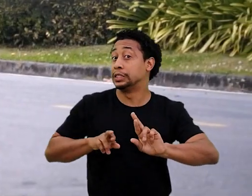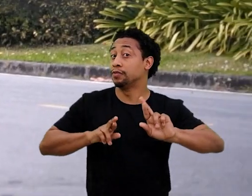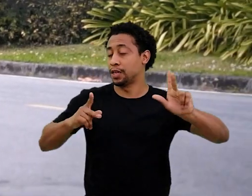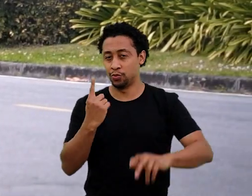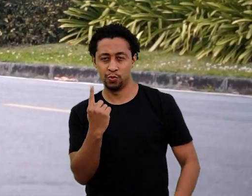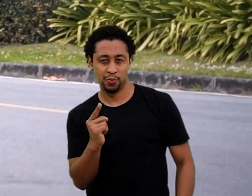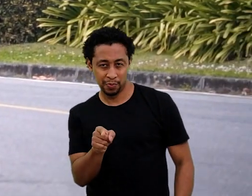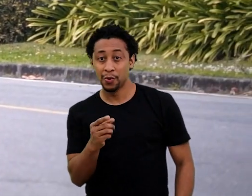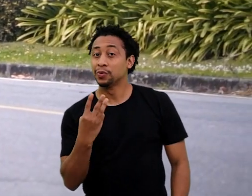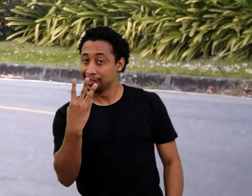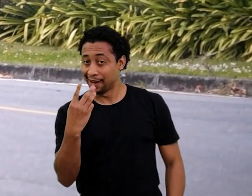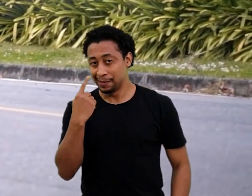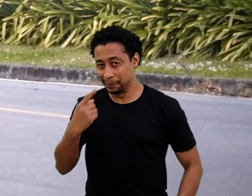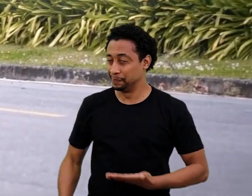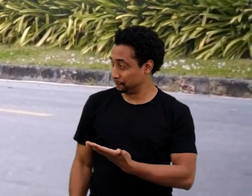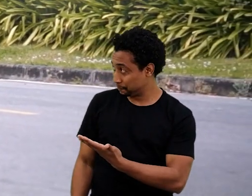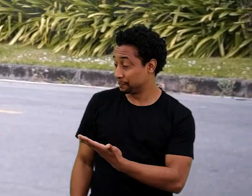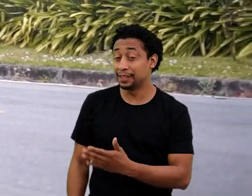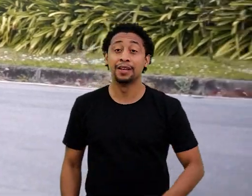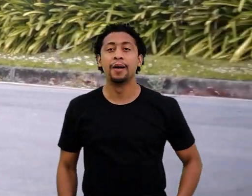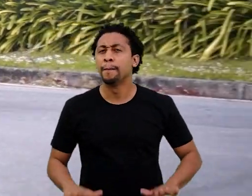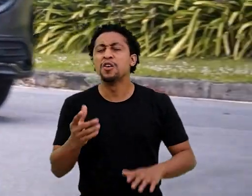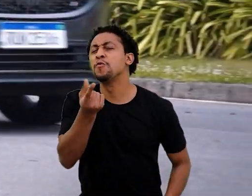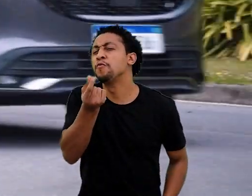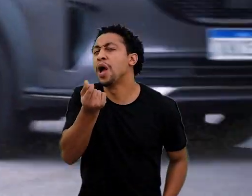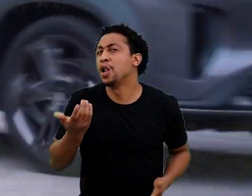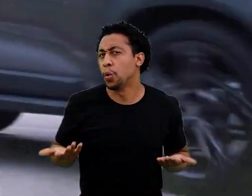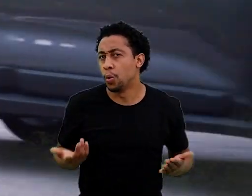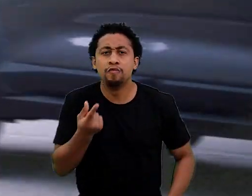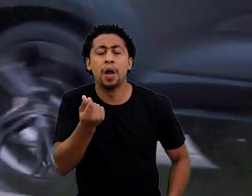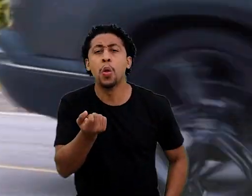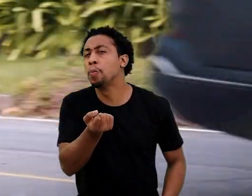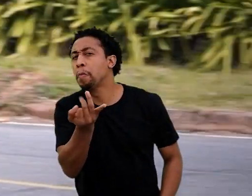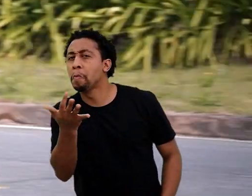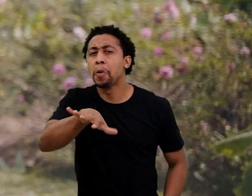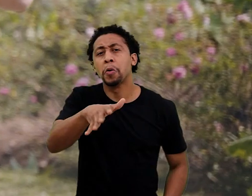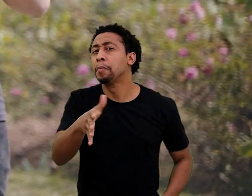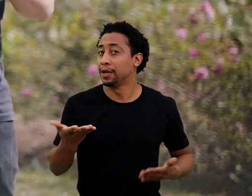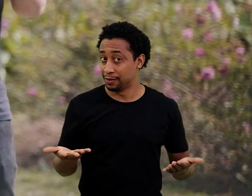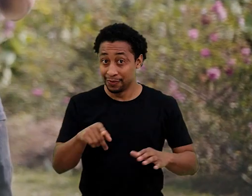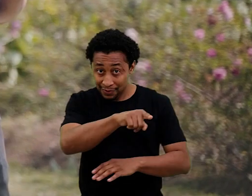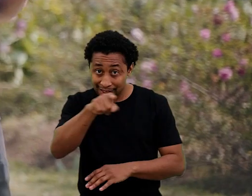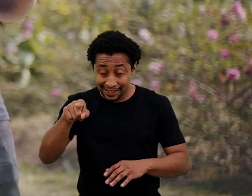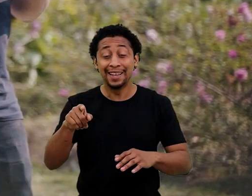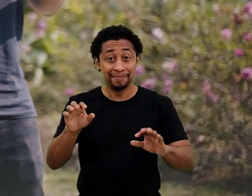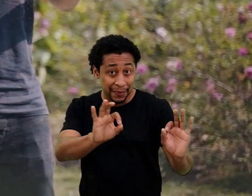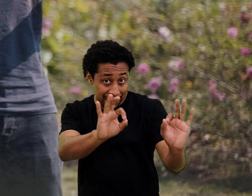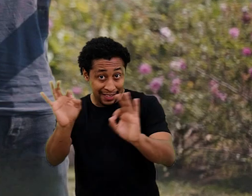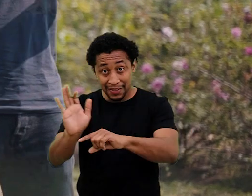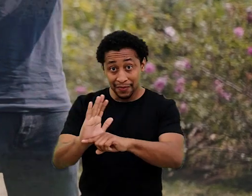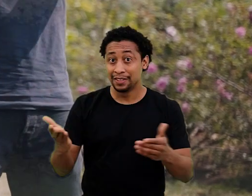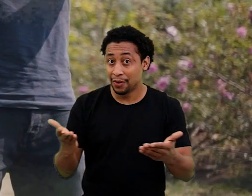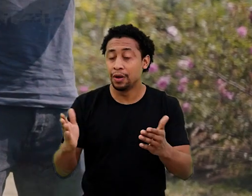que é a 1.3, a Abarth Limited Edition, tá? Agora preço, onde é que esse carro aqui vai parar? Bom, no momento que vocês estão assistindo no vídeo